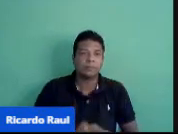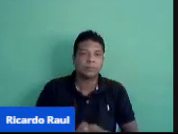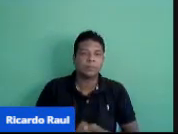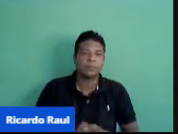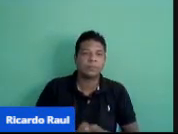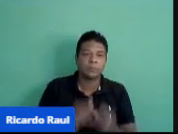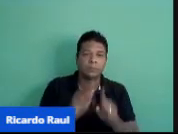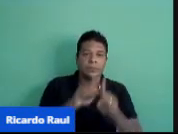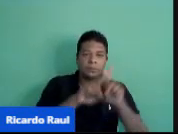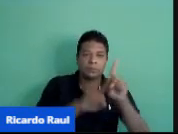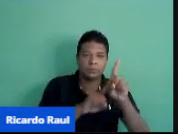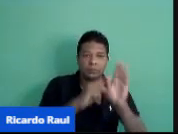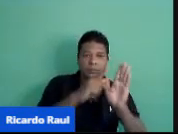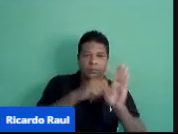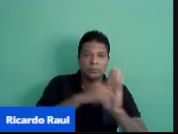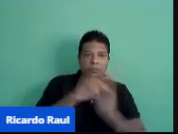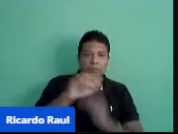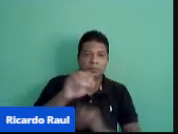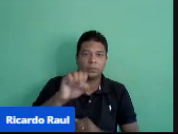setores.